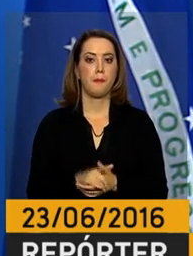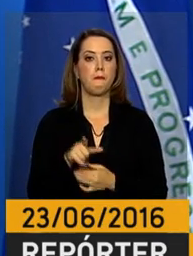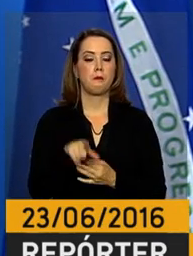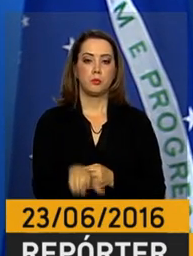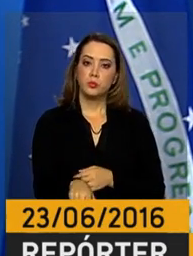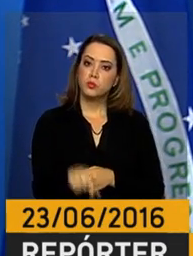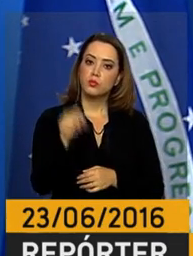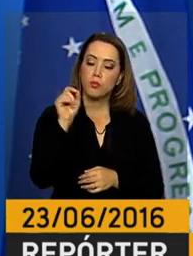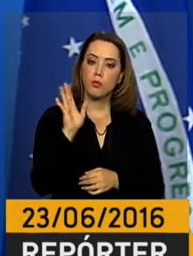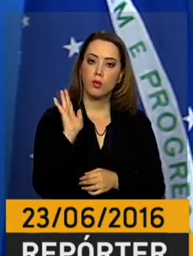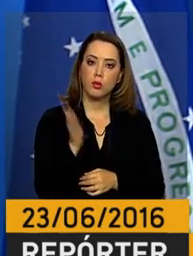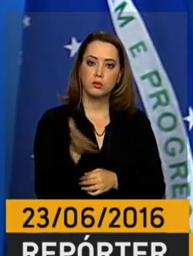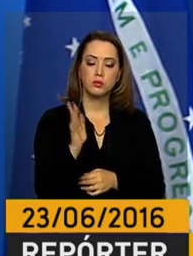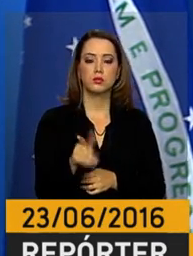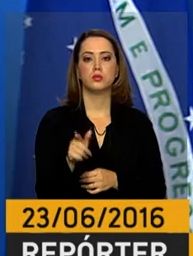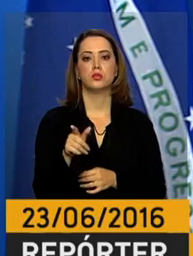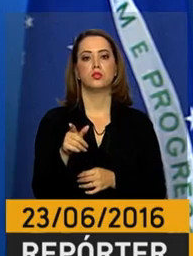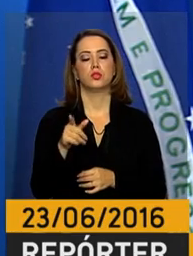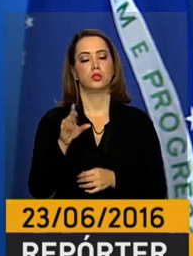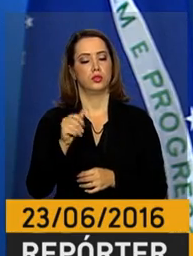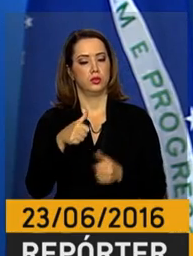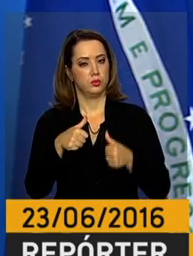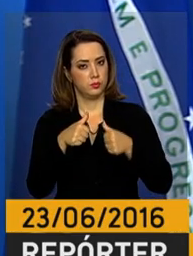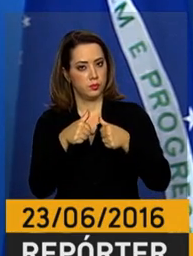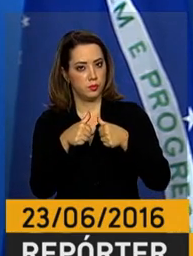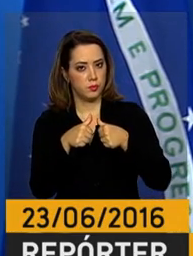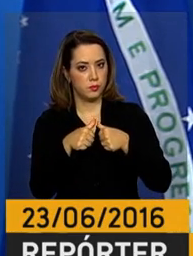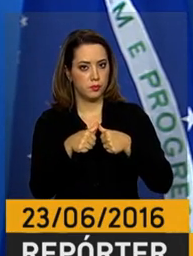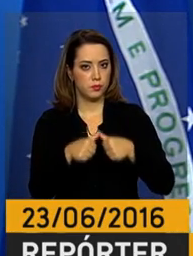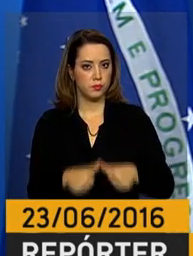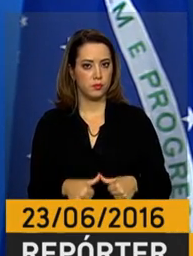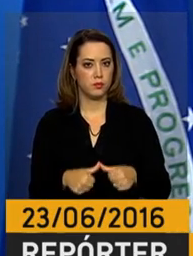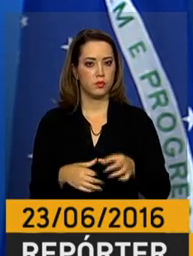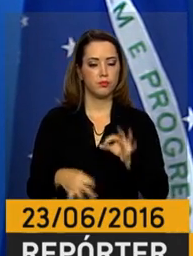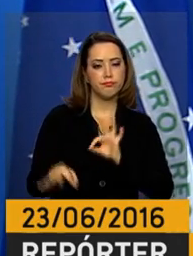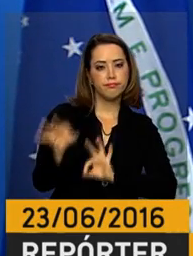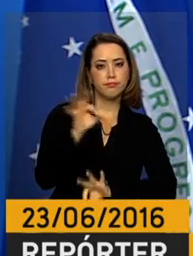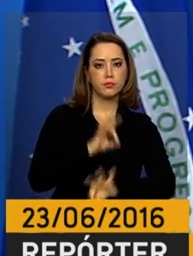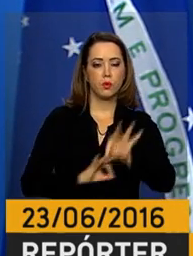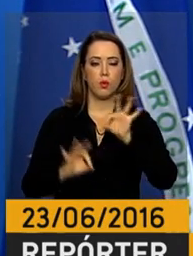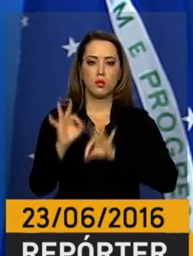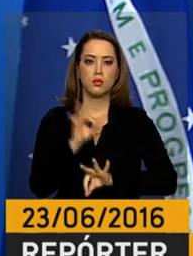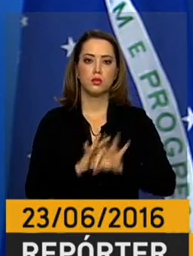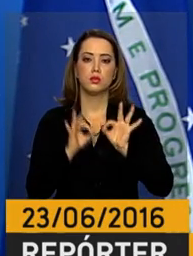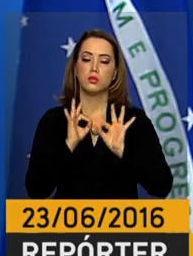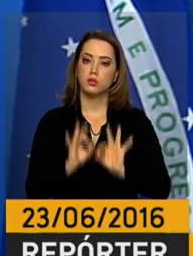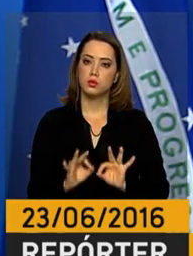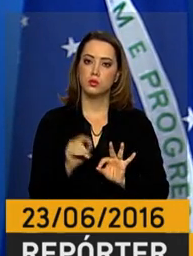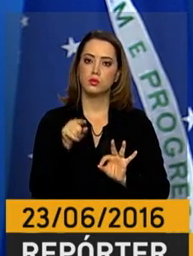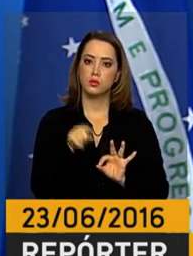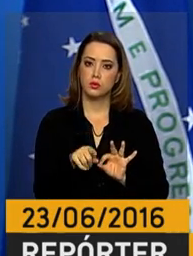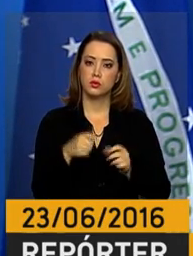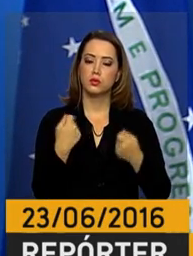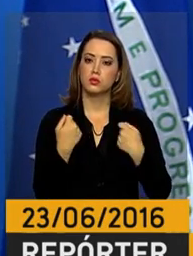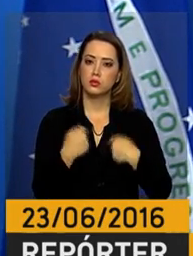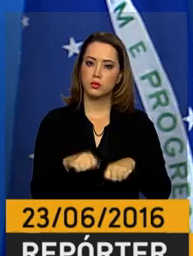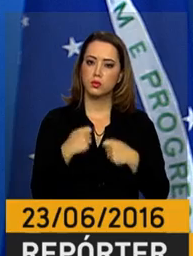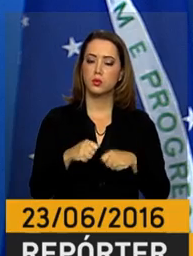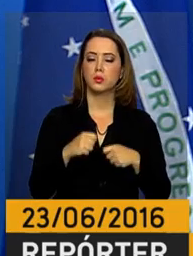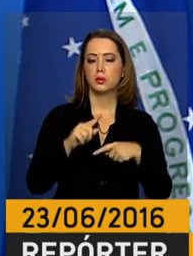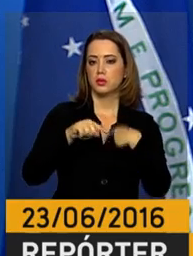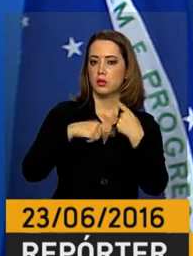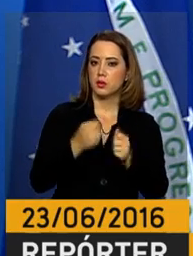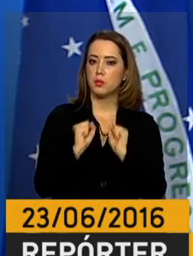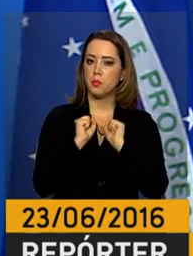que por isso mesmo fica sujeita quando necessário a ajustes em função em função de supervenientes modificações